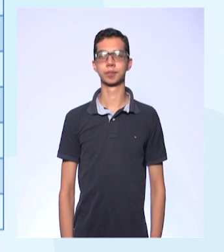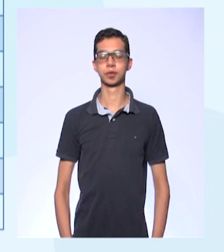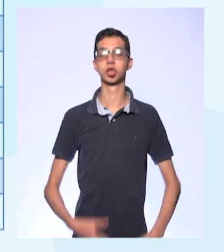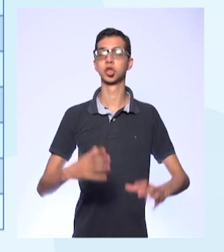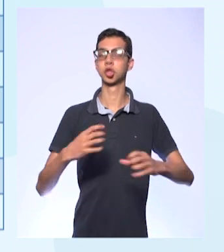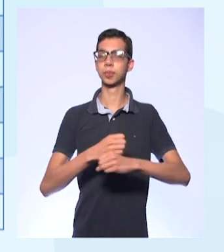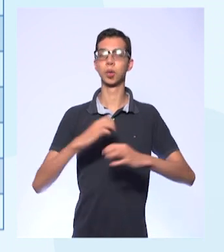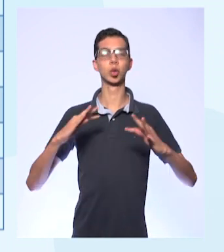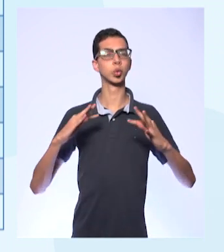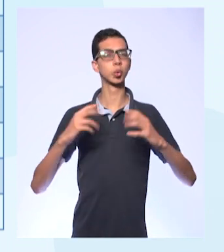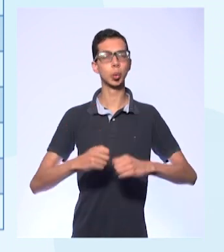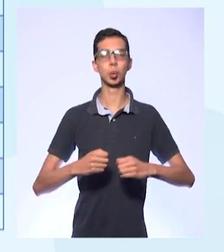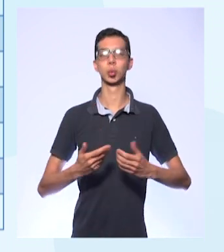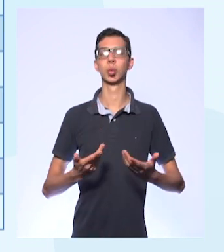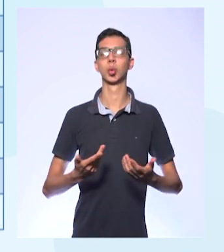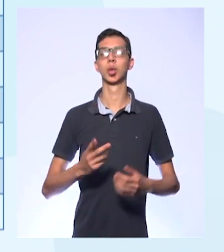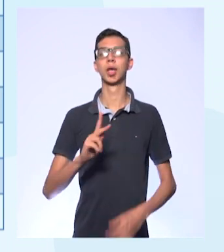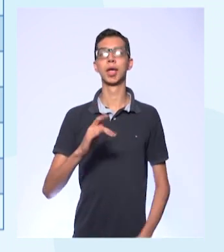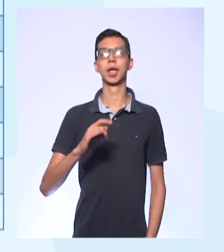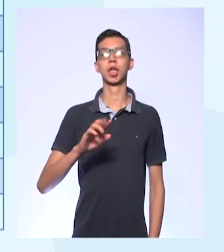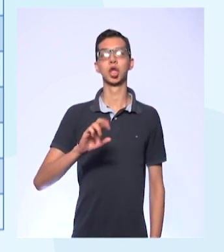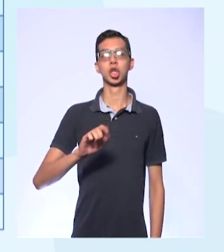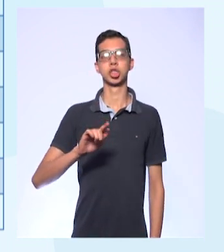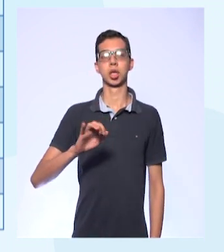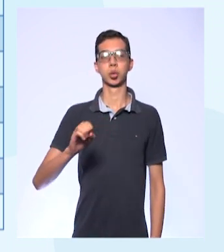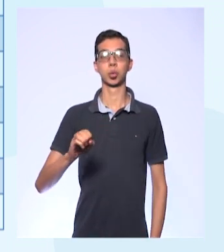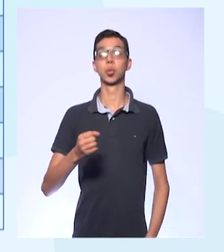todos os isótopos de hidrogênio, que deu